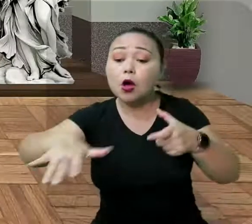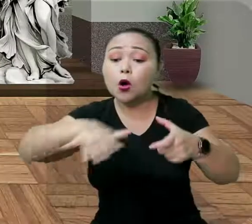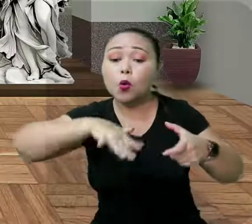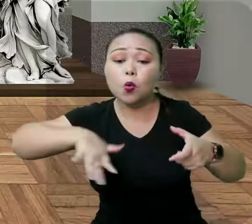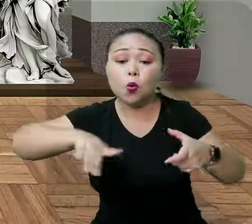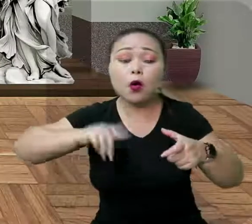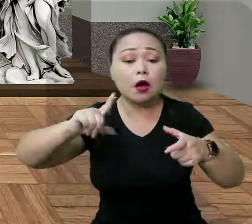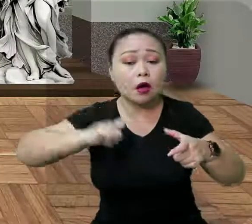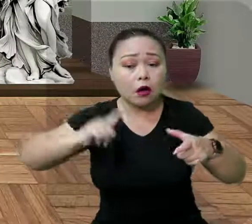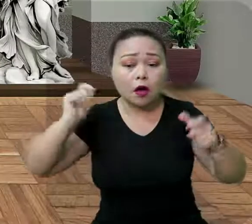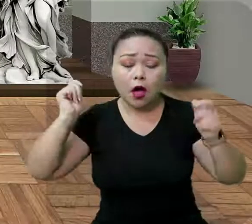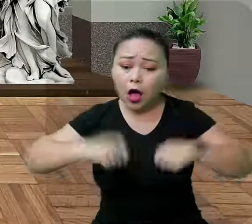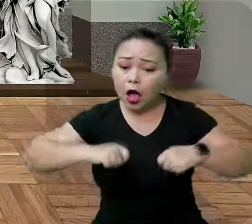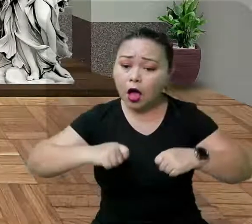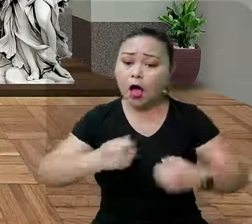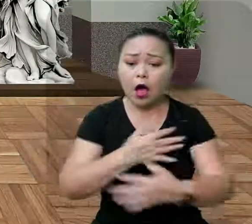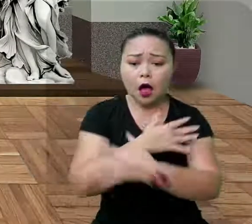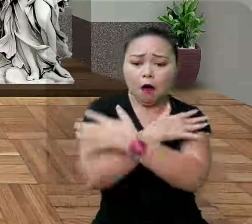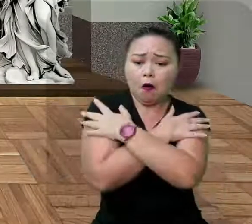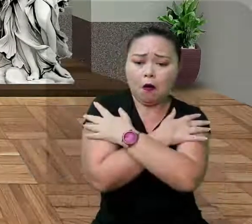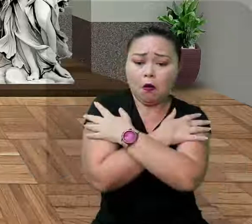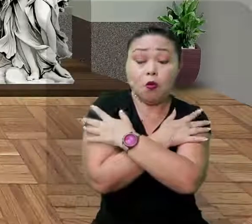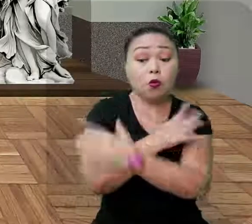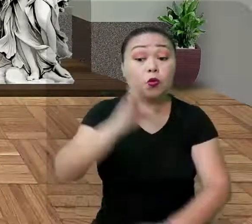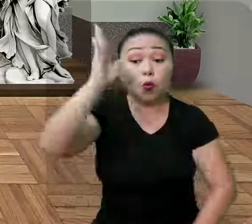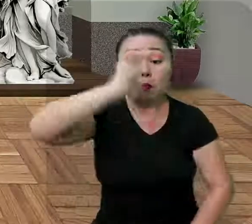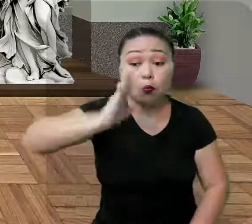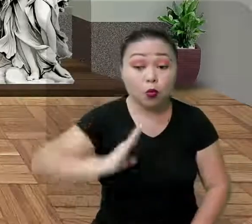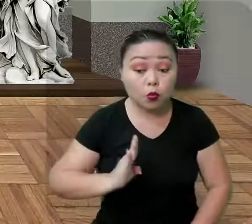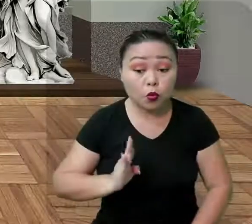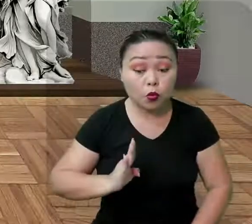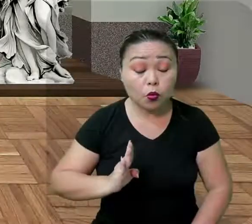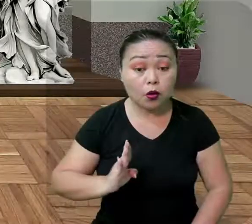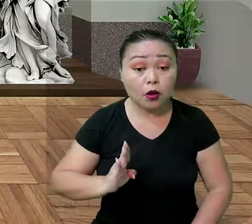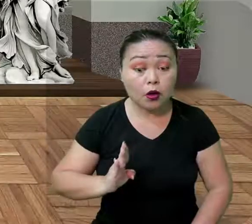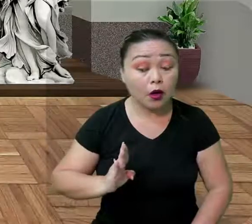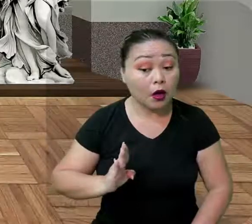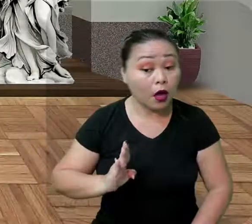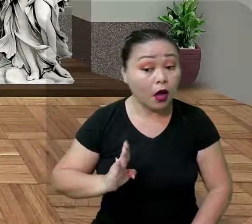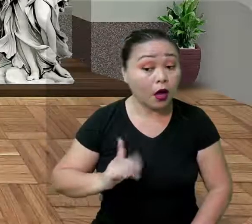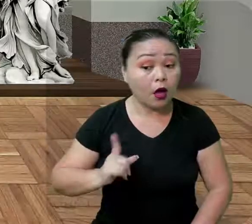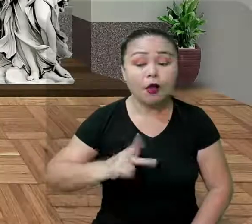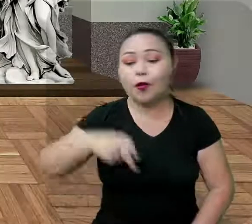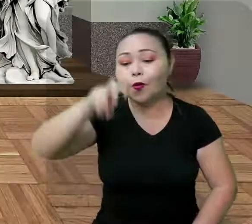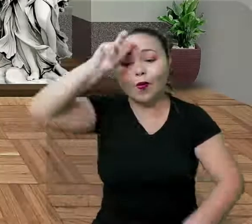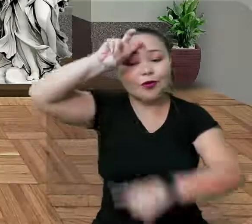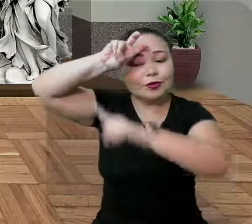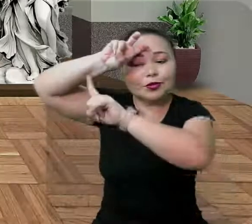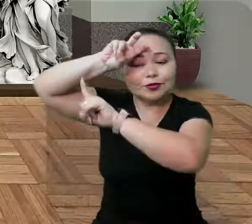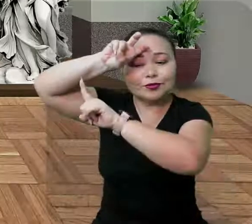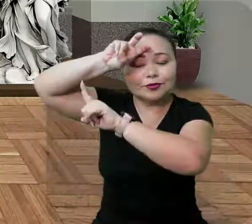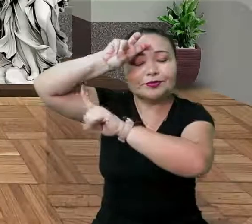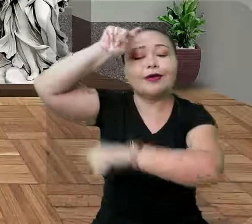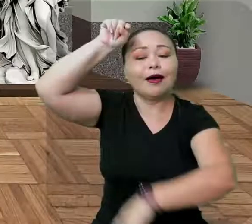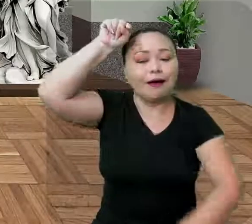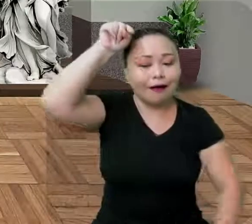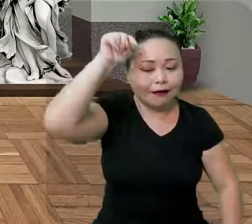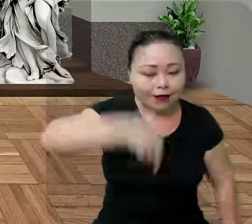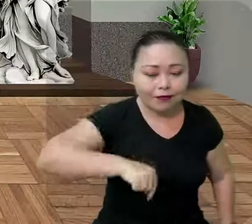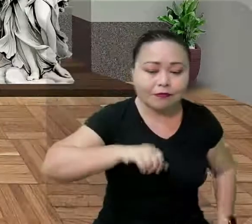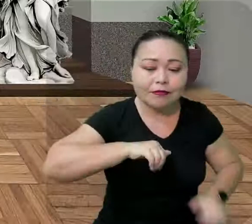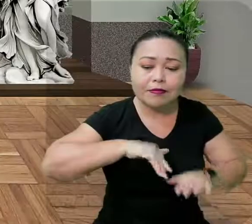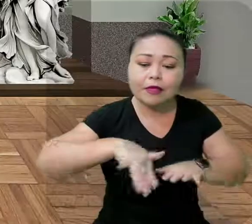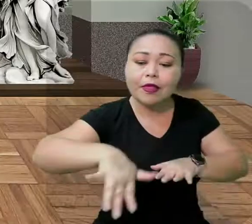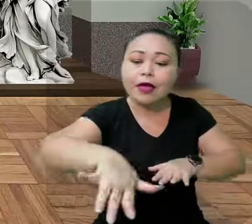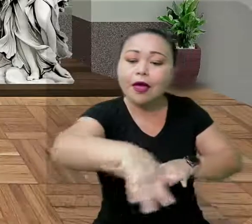local que possui múmia no mundo não é o Egito é o